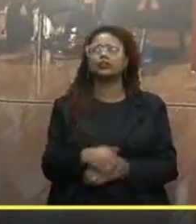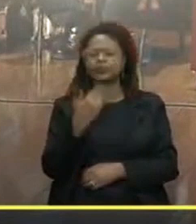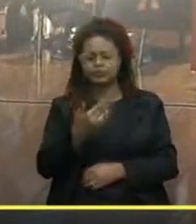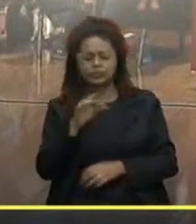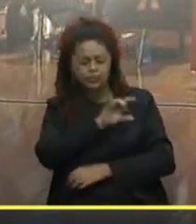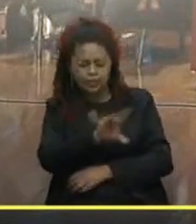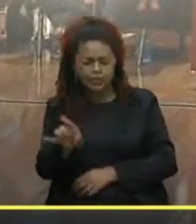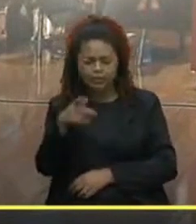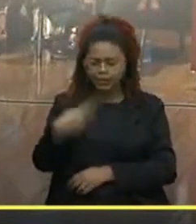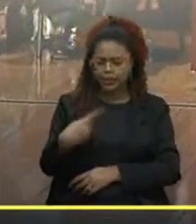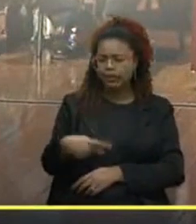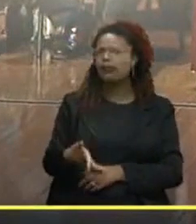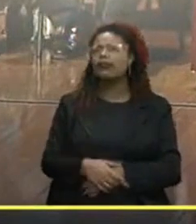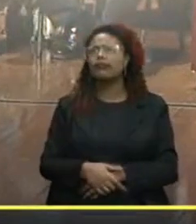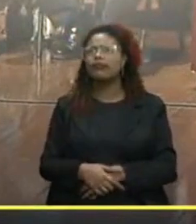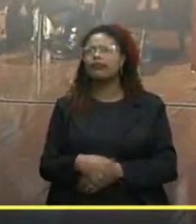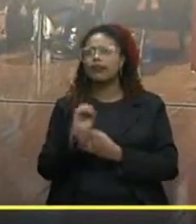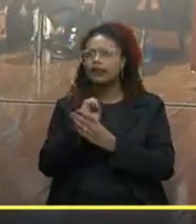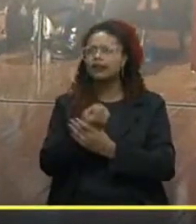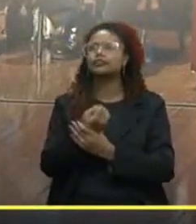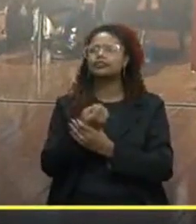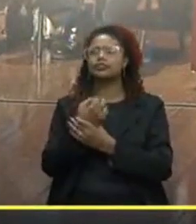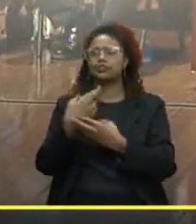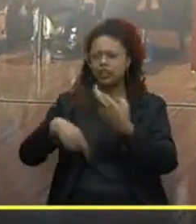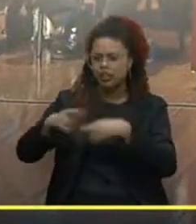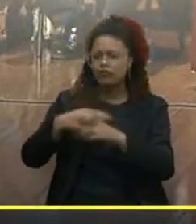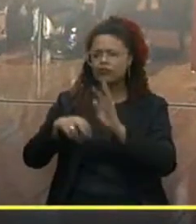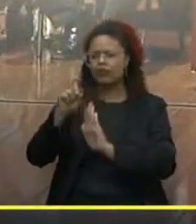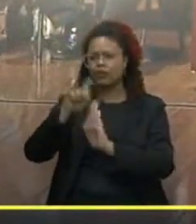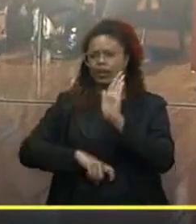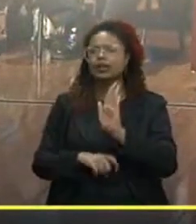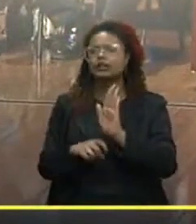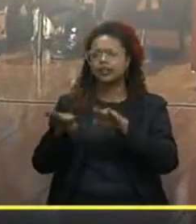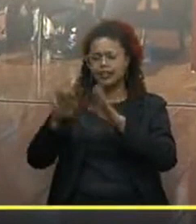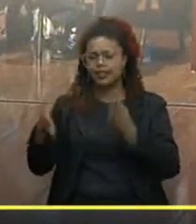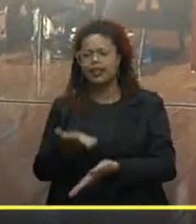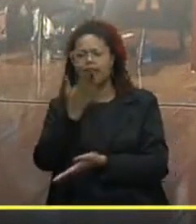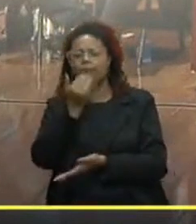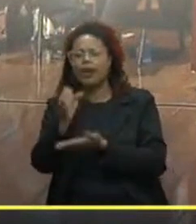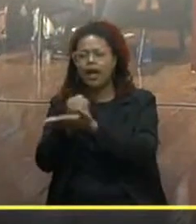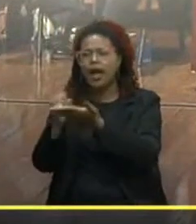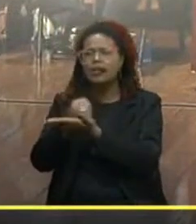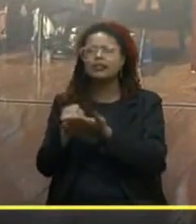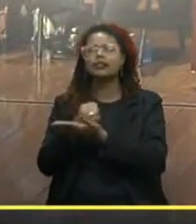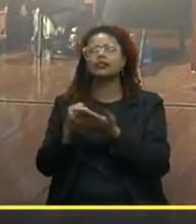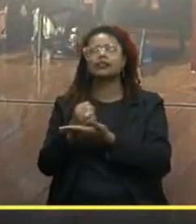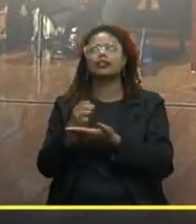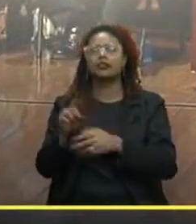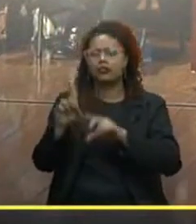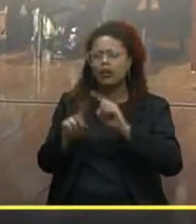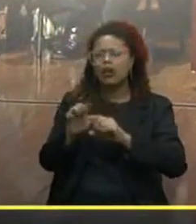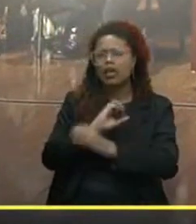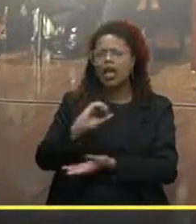aqui. Se garante, na reforma tributária, cesta básica com alíquota zero, para baratear o preço